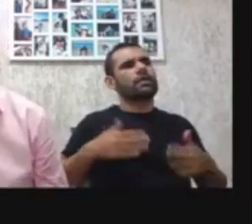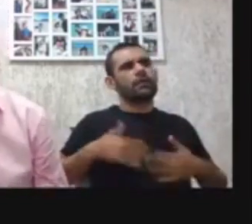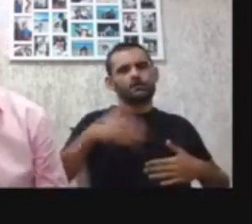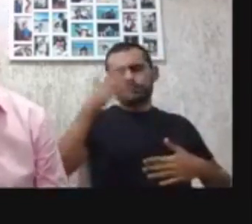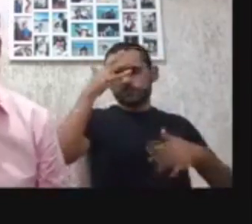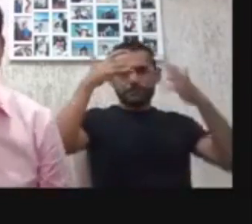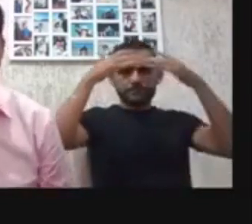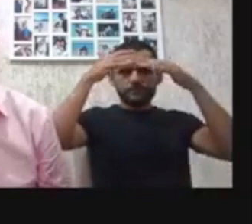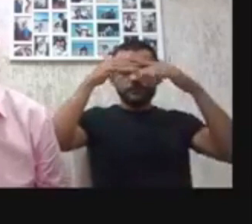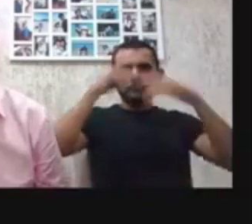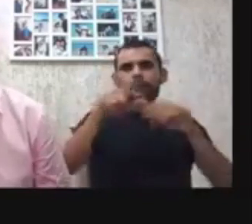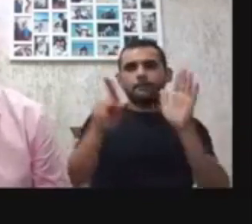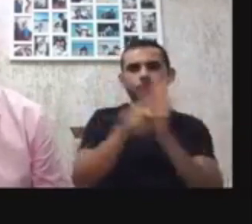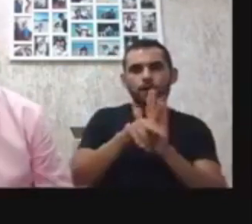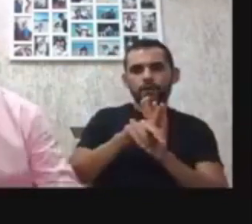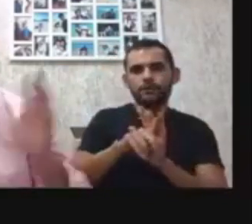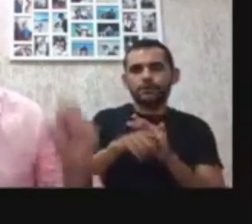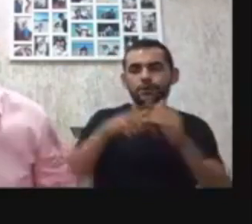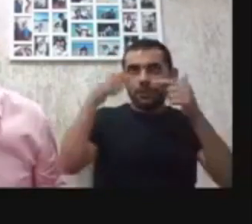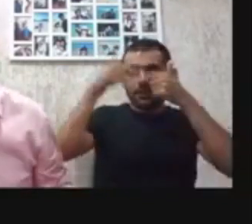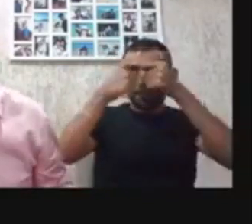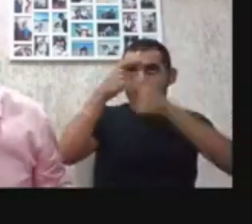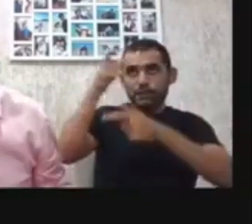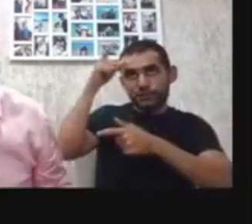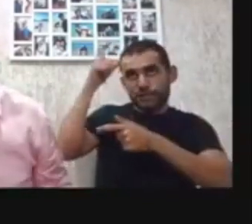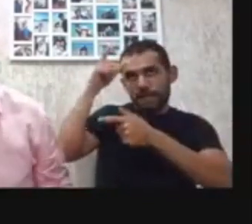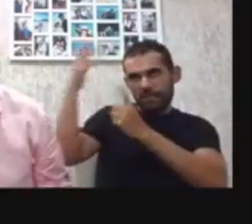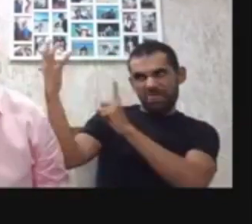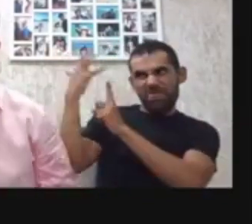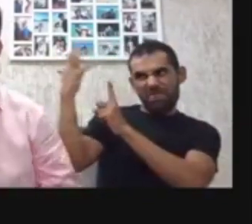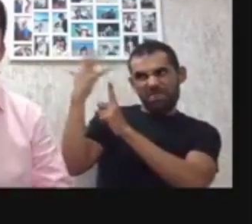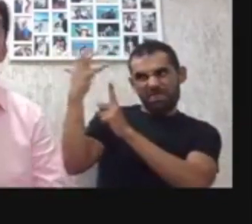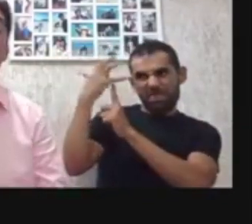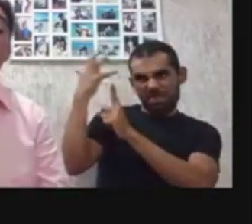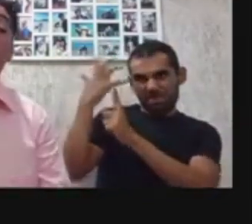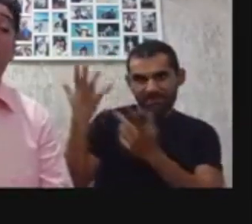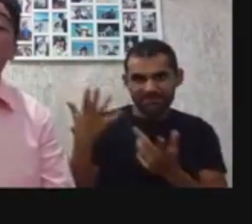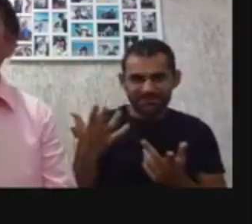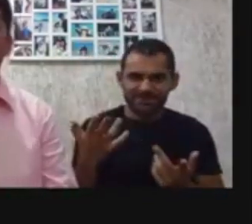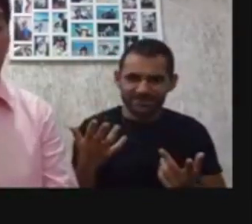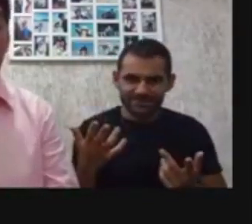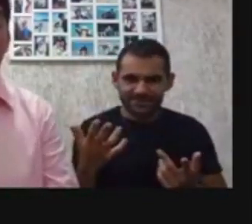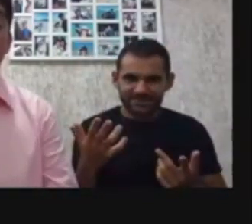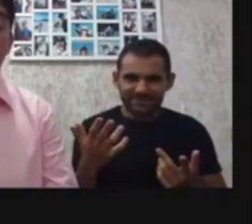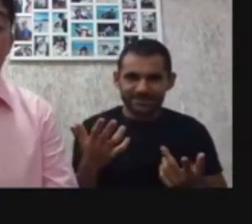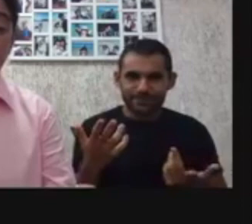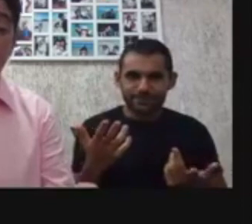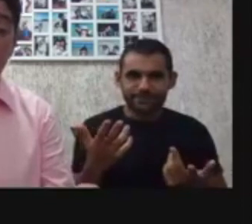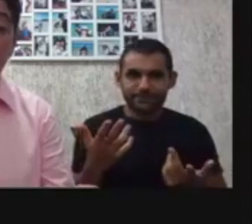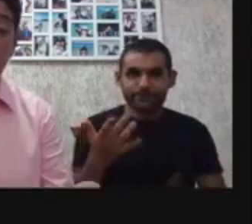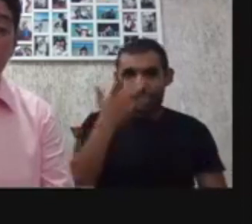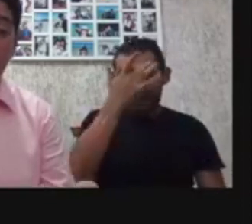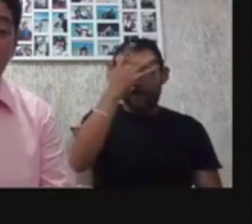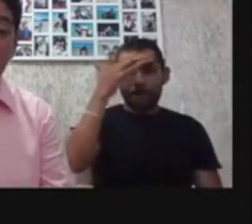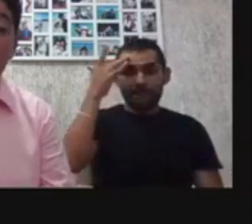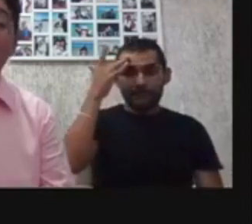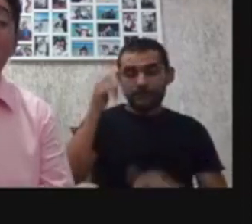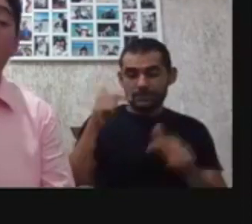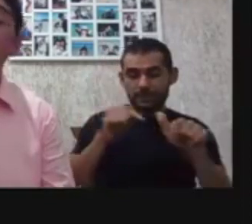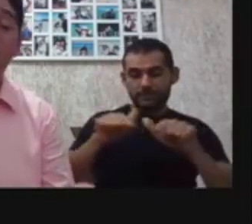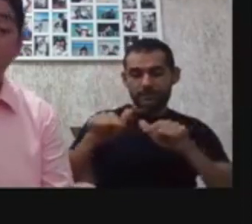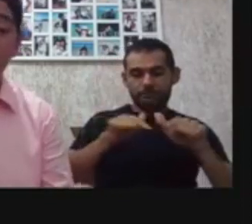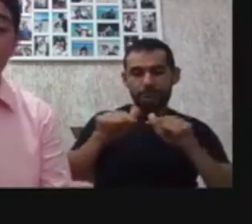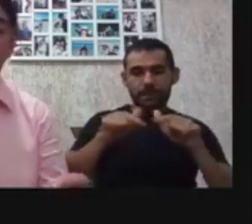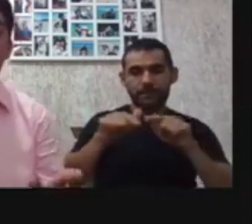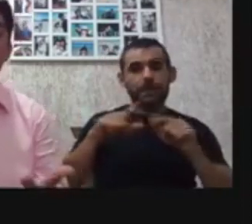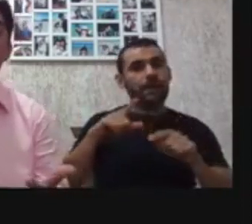ociosa, né? É oficina lá, né? Pensar trem errado aí, ó. Entendeu? Aí, meu filho, ó, a pessoa que trabalha,